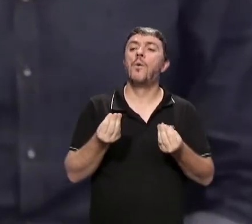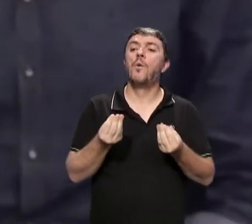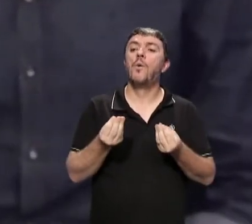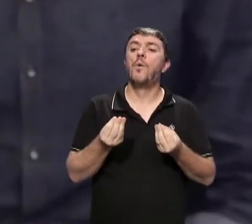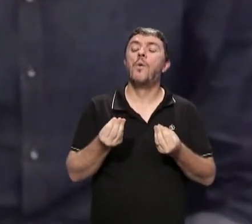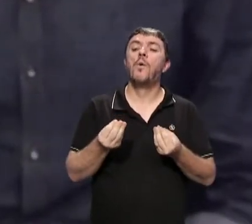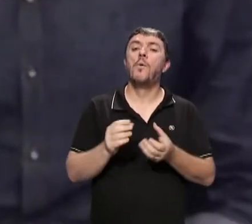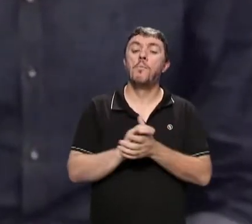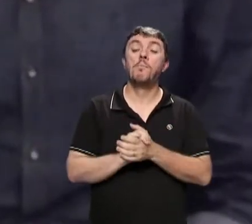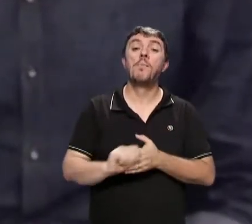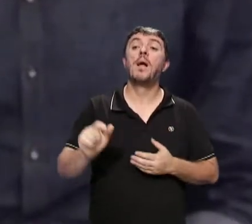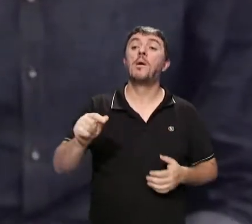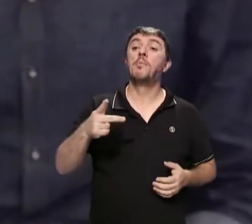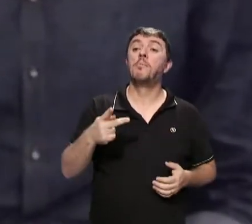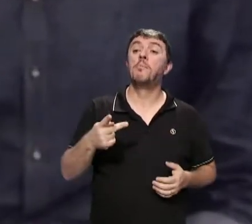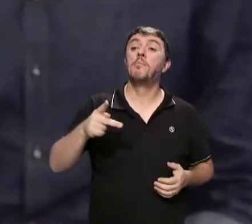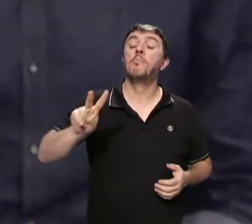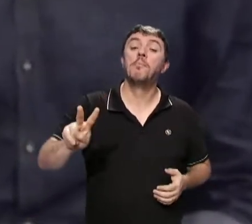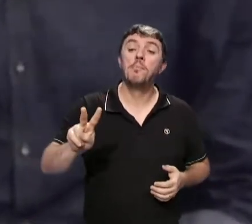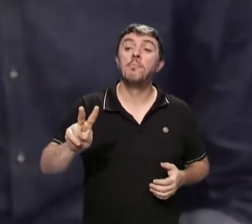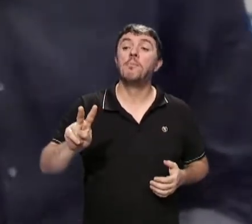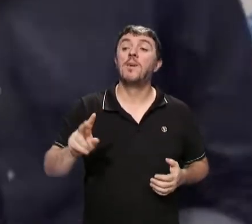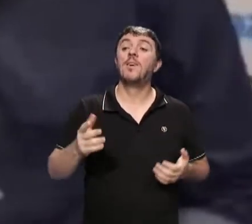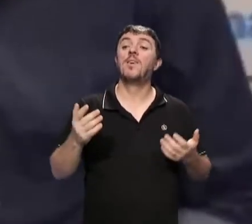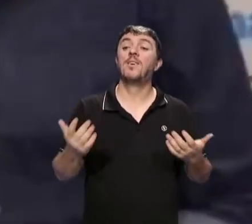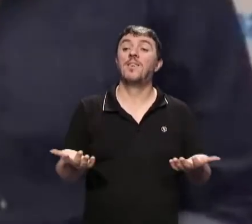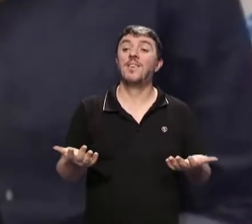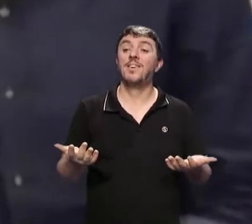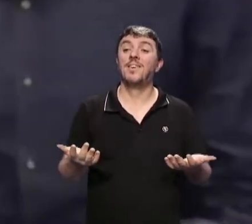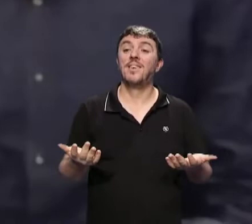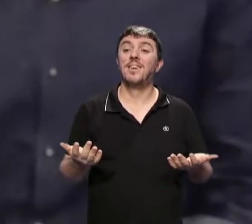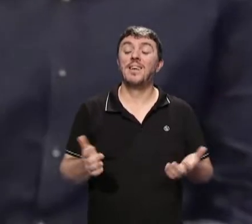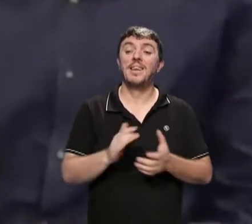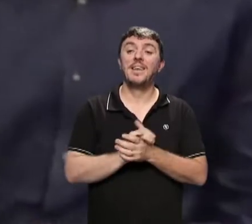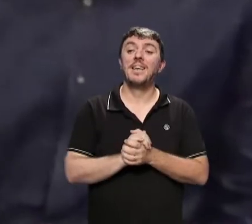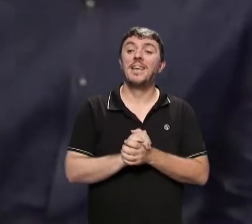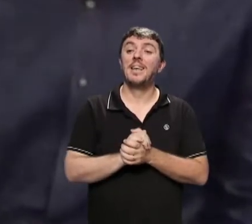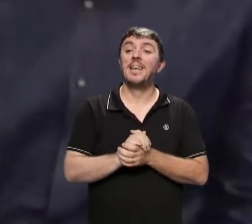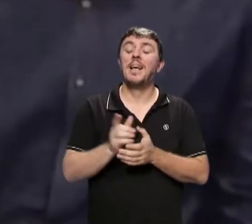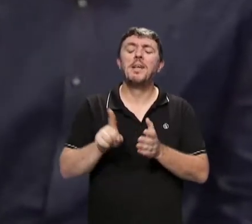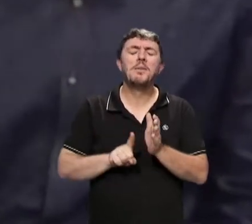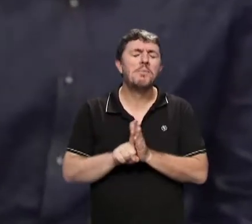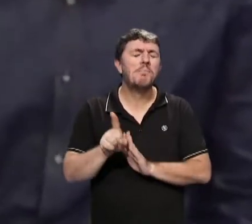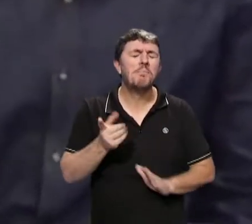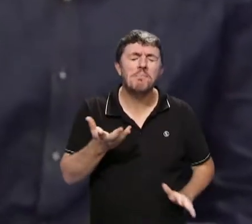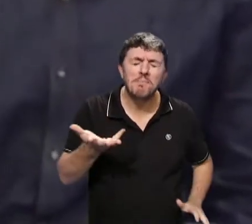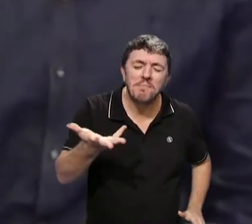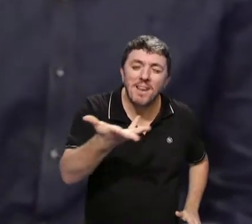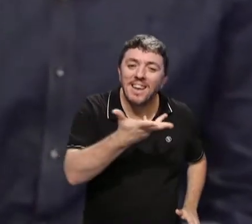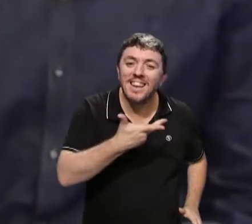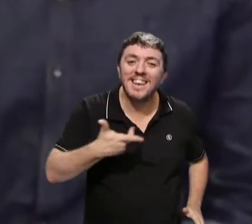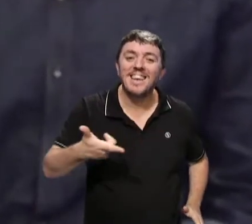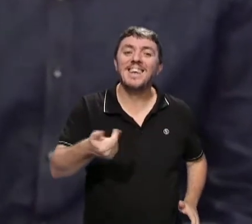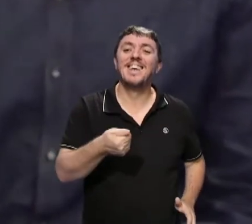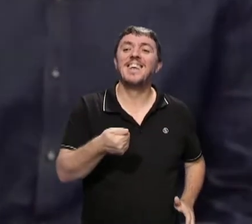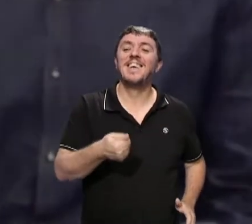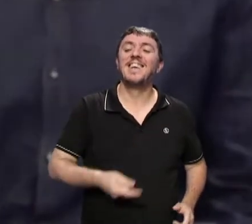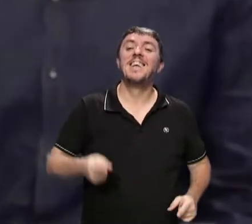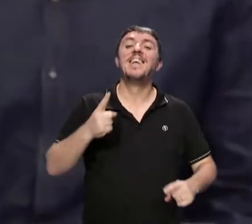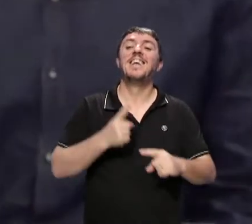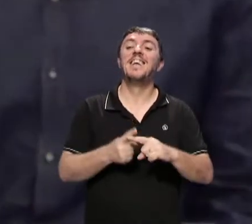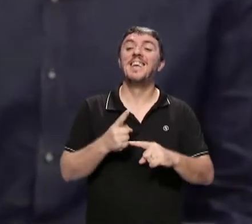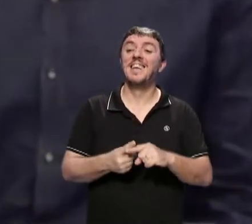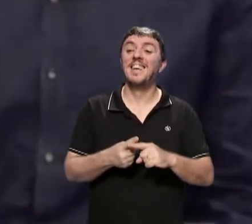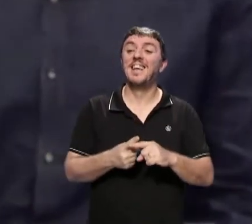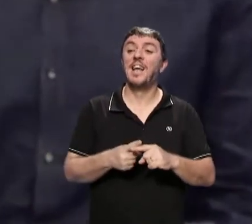de Paulo Vieira, Fábio Porchat. Eu juro, essa pergunta é maravilhosa, porque os dois... A Mia